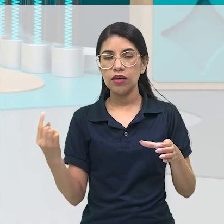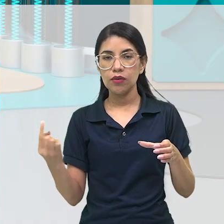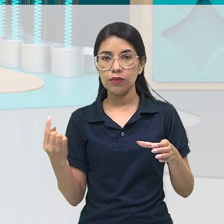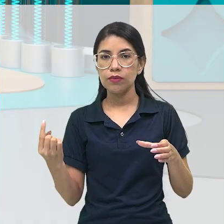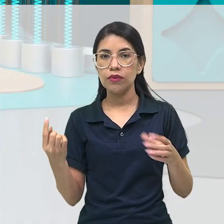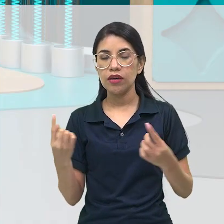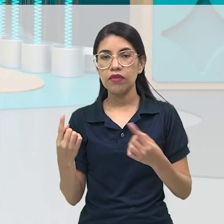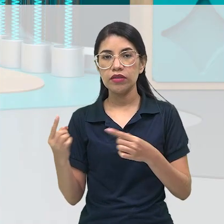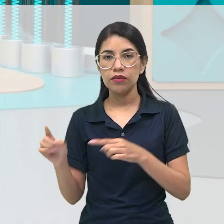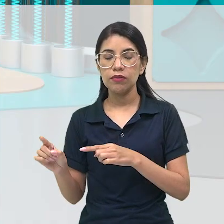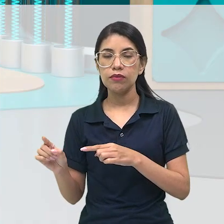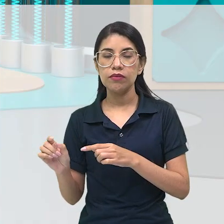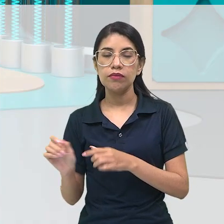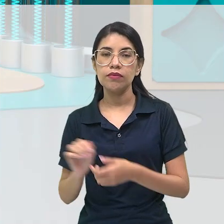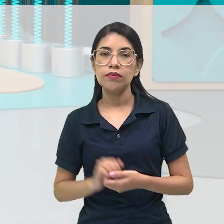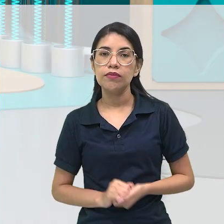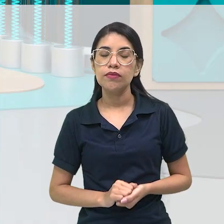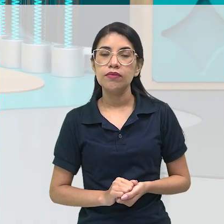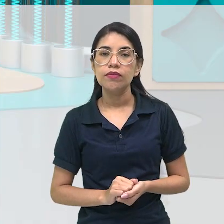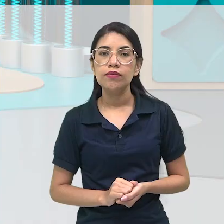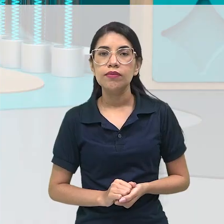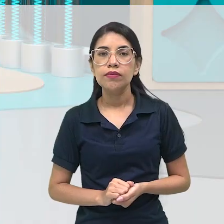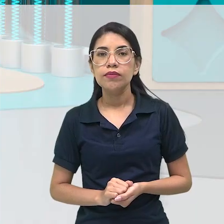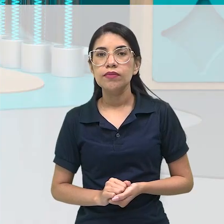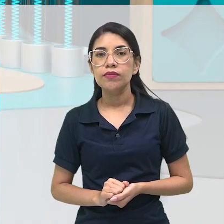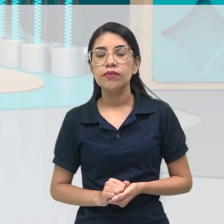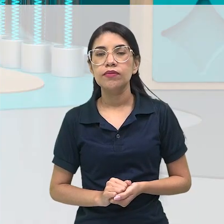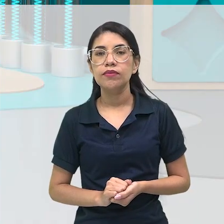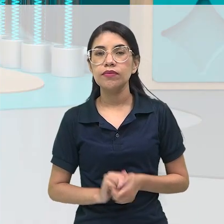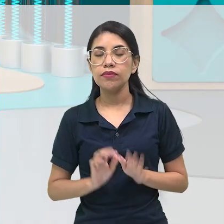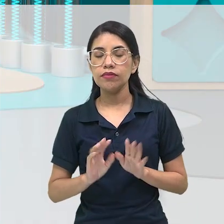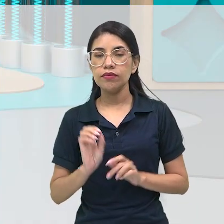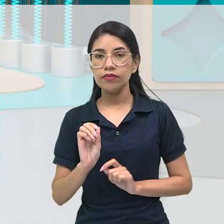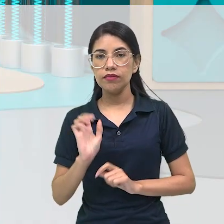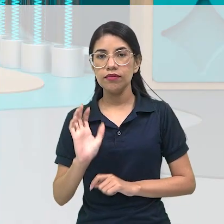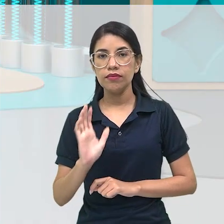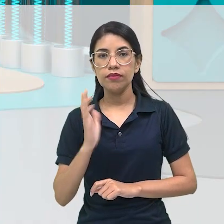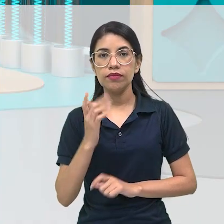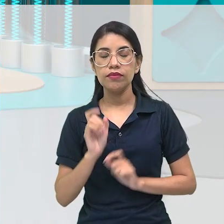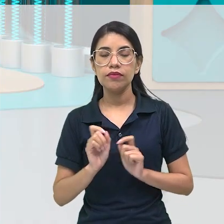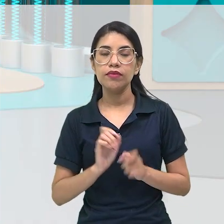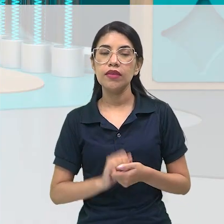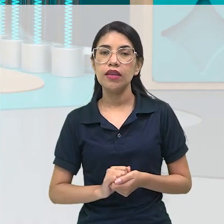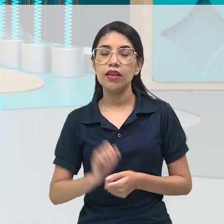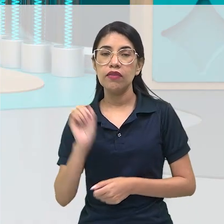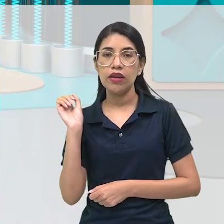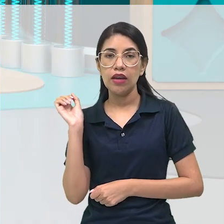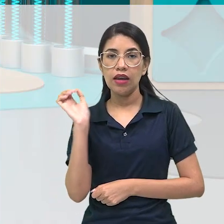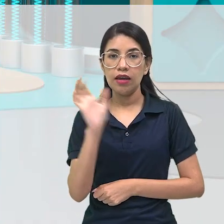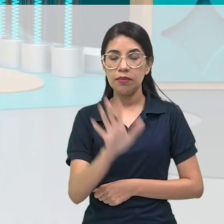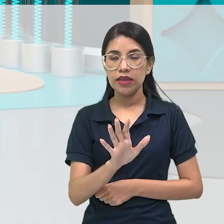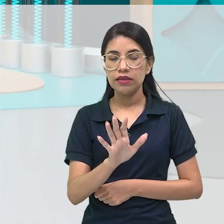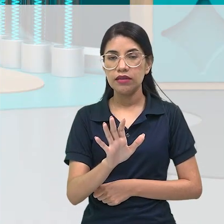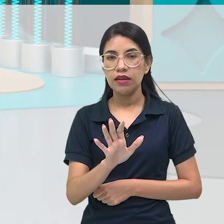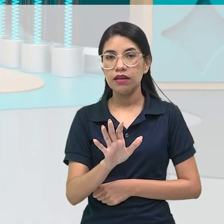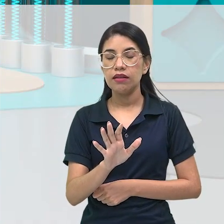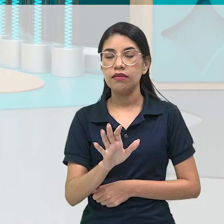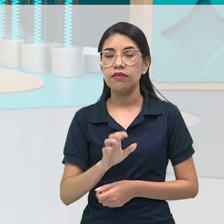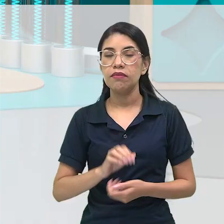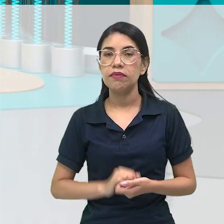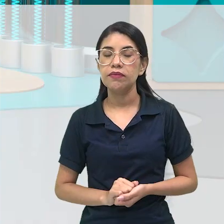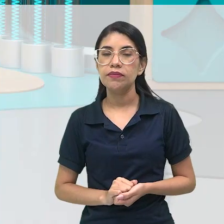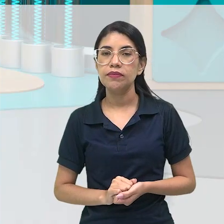é o rebatedor do outro time, certo? E aí o que acontece é que o arremessador ele joga a bola em direção a